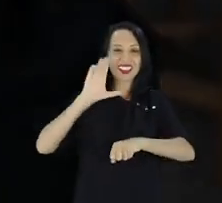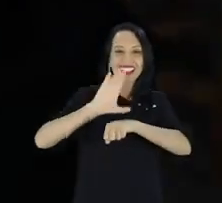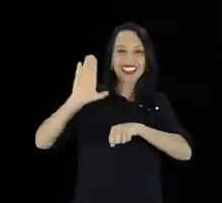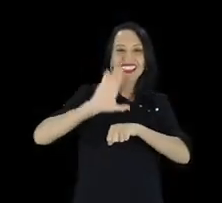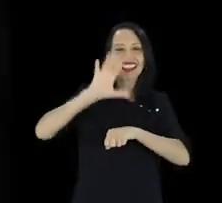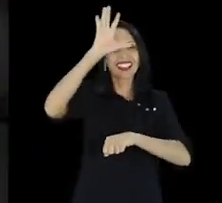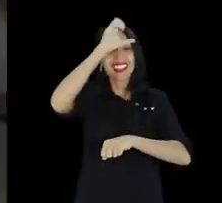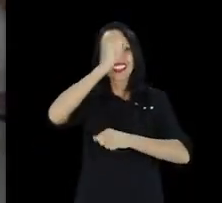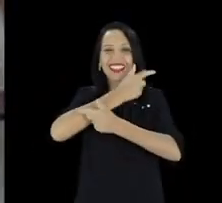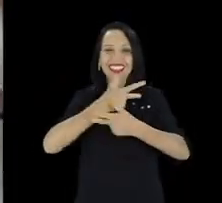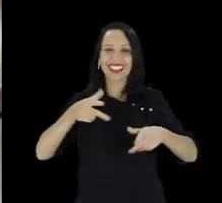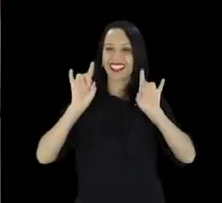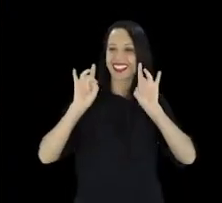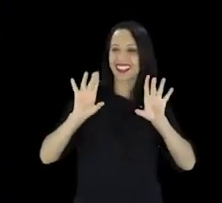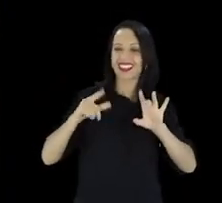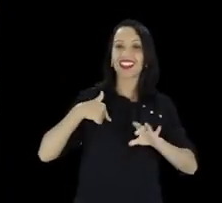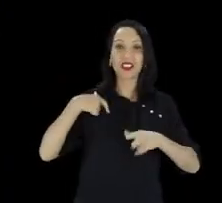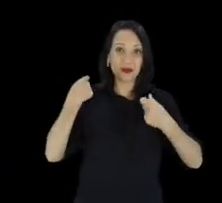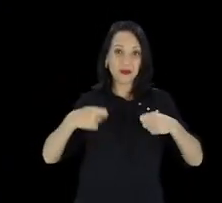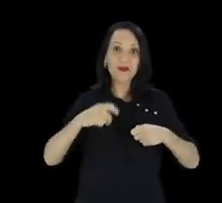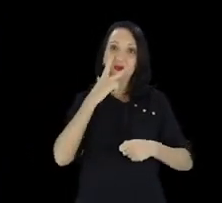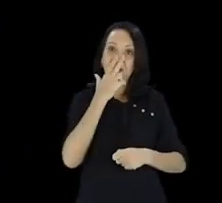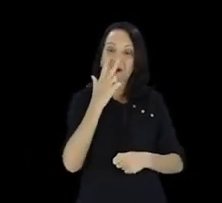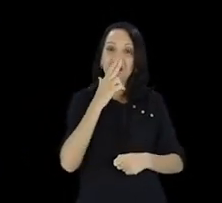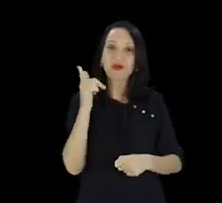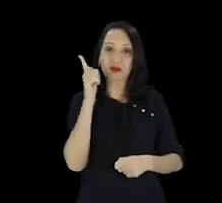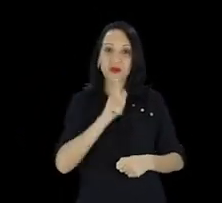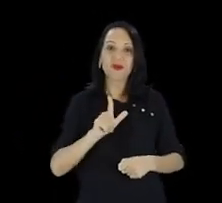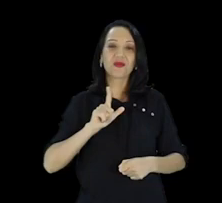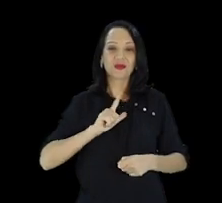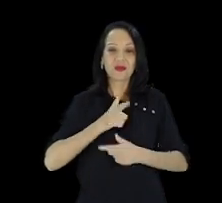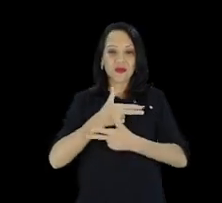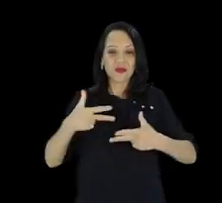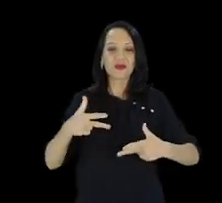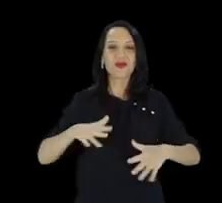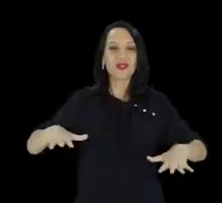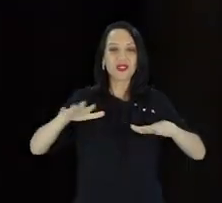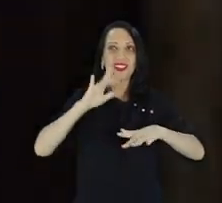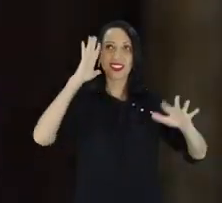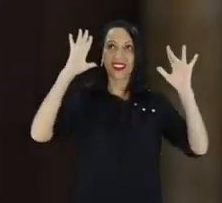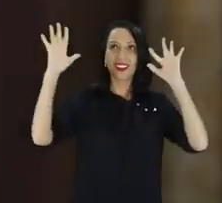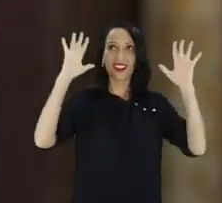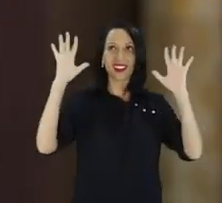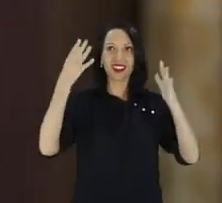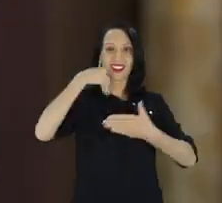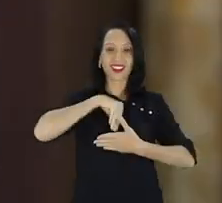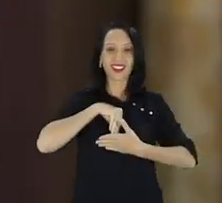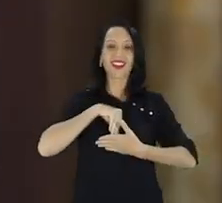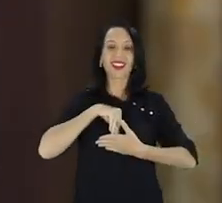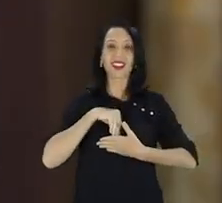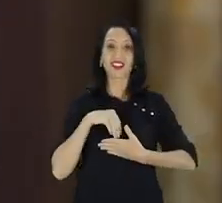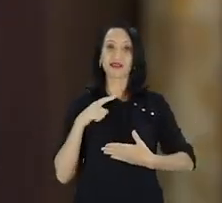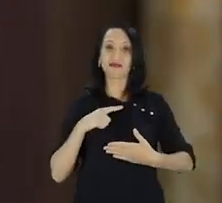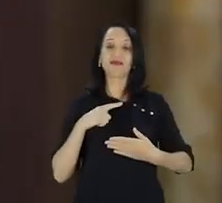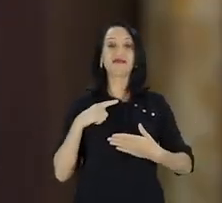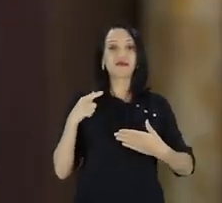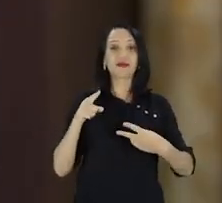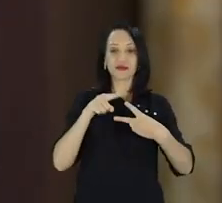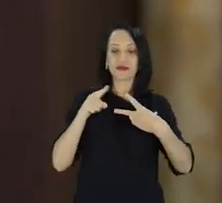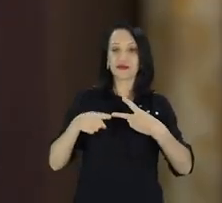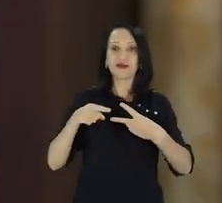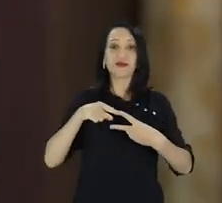aprender coisas muito específicas que eu achava que eu precisava Para conseguir traduzir as ideias que davam aparecendo na minha cabeça né então foi uma via dupla de conhecimento Assim